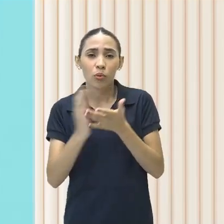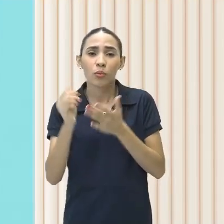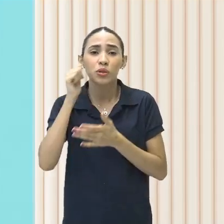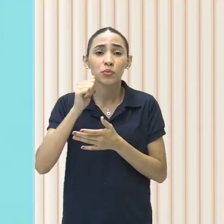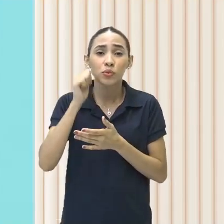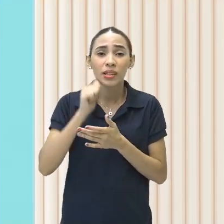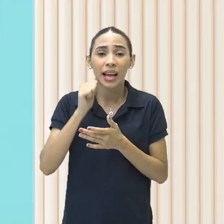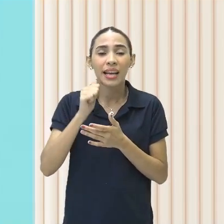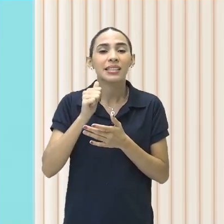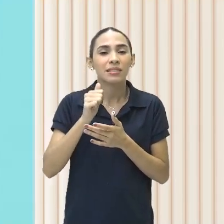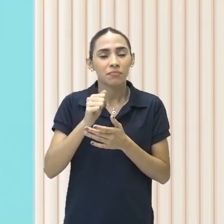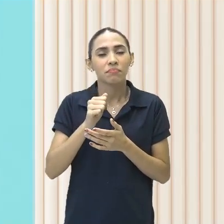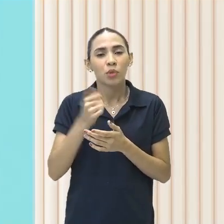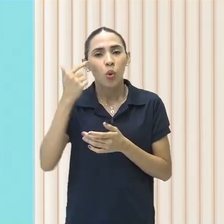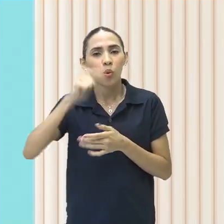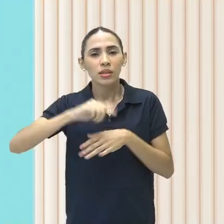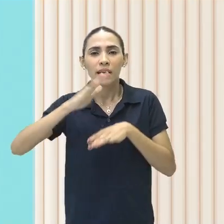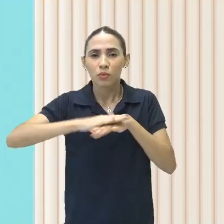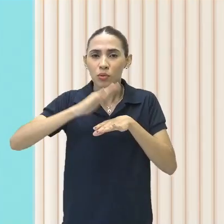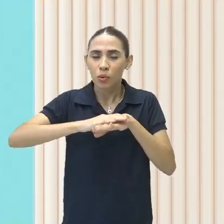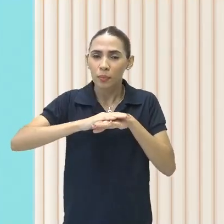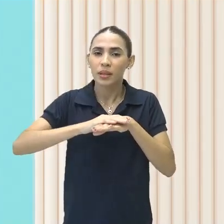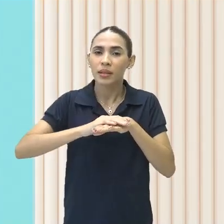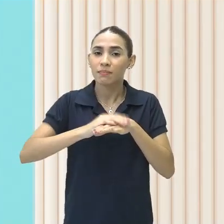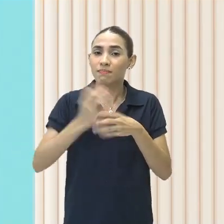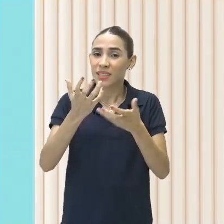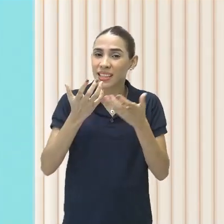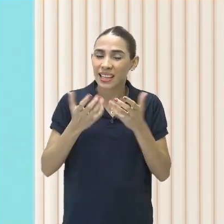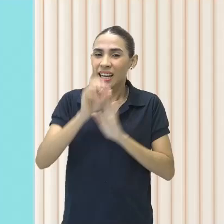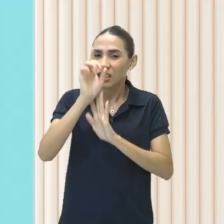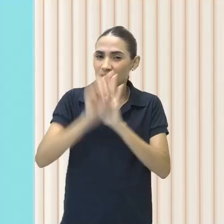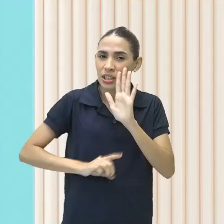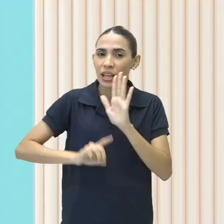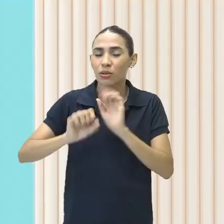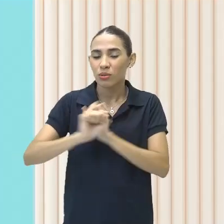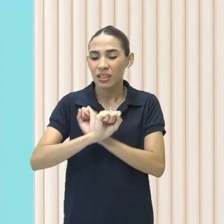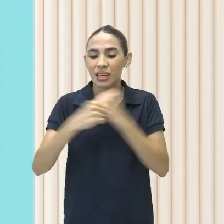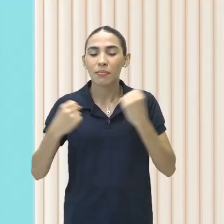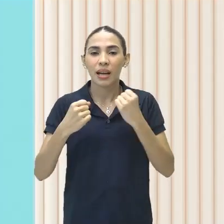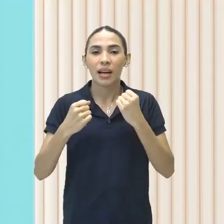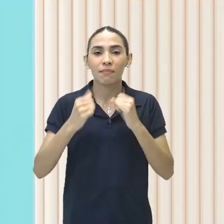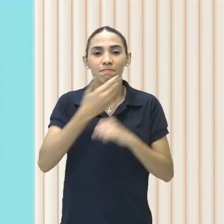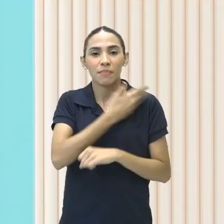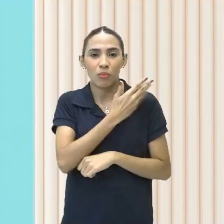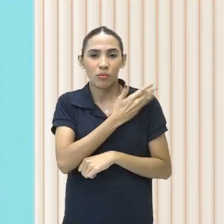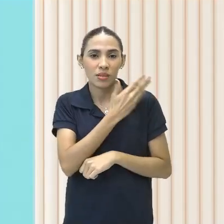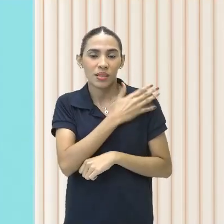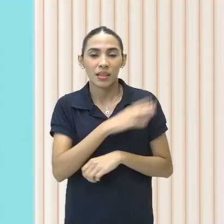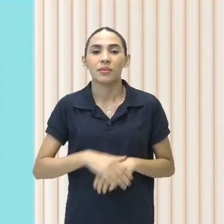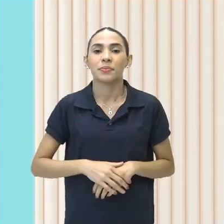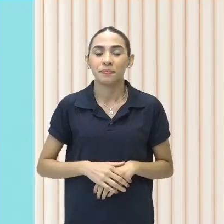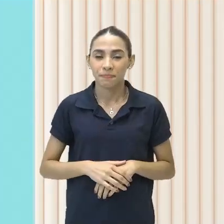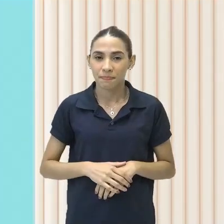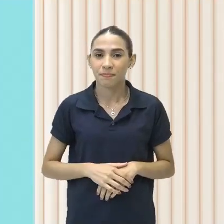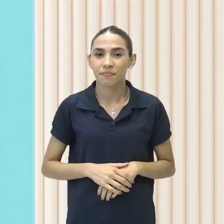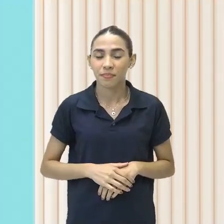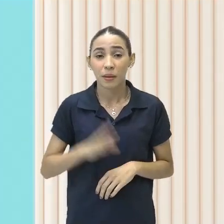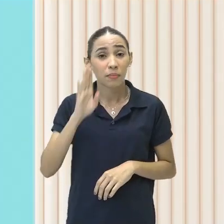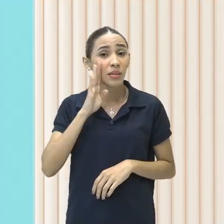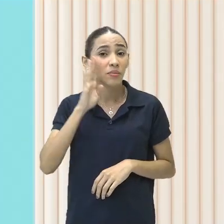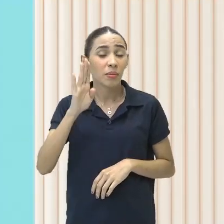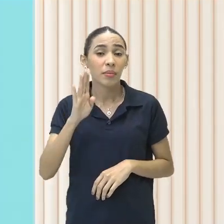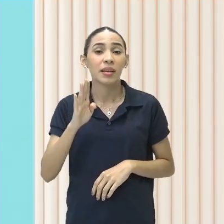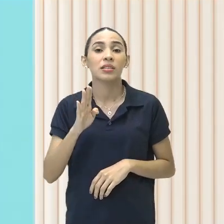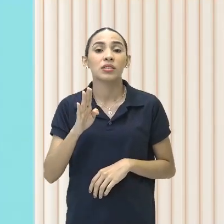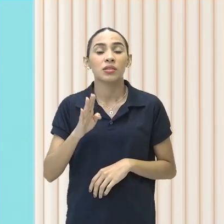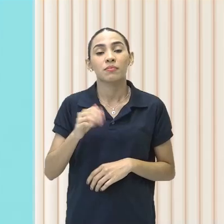por trás, ela conseguia fazer esse movimento de quebrar esse padrão para as mulheres, né? Principalmente